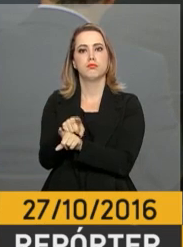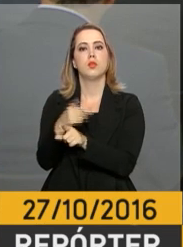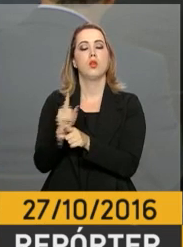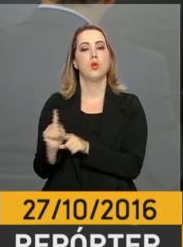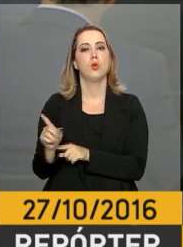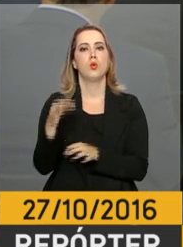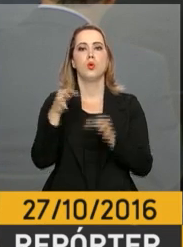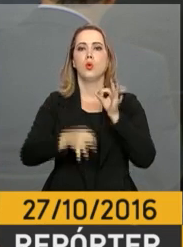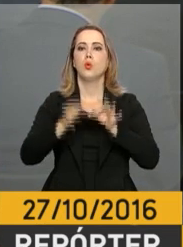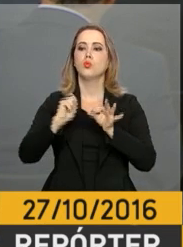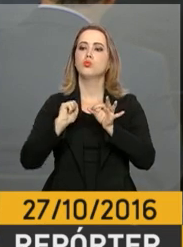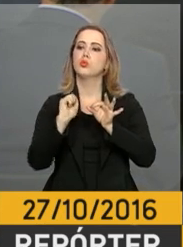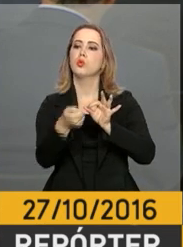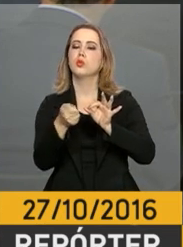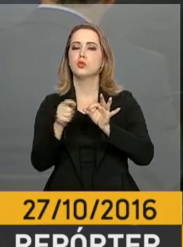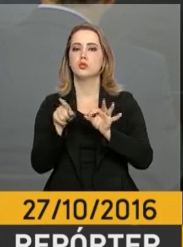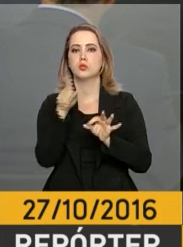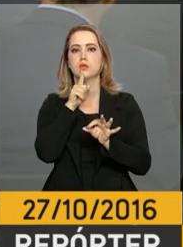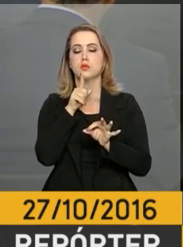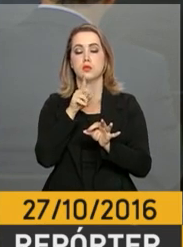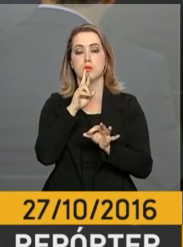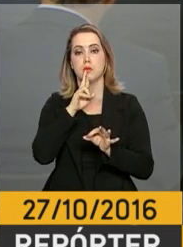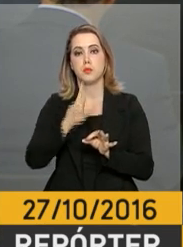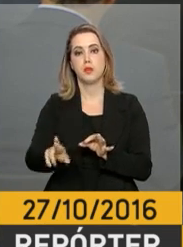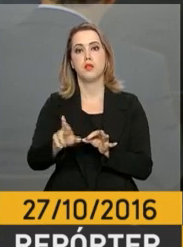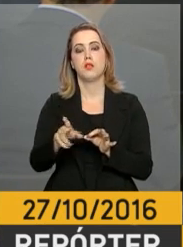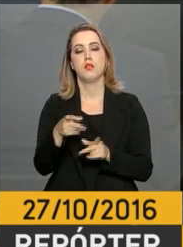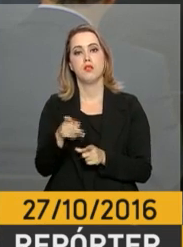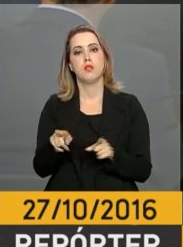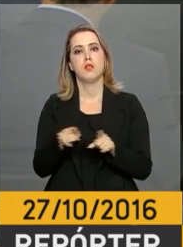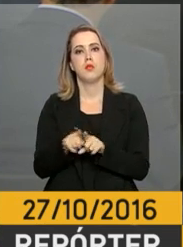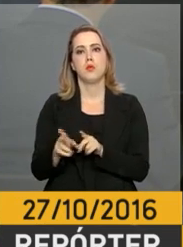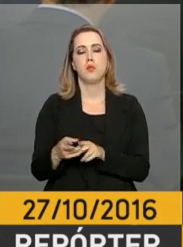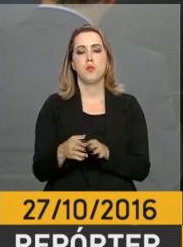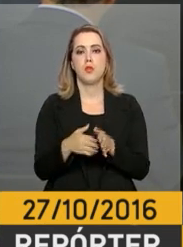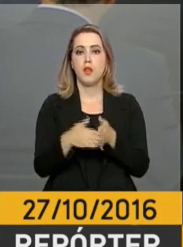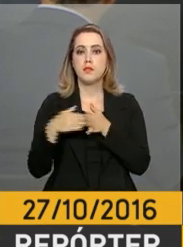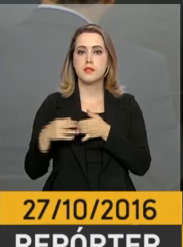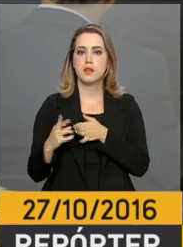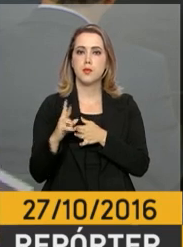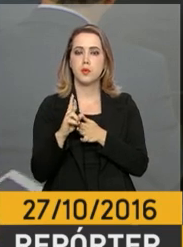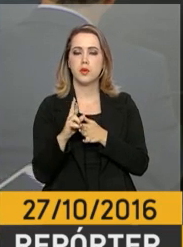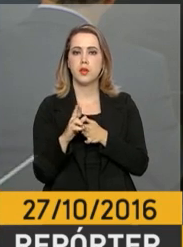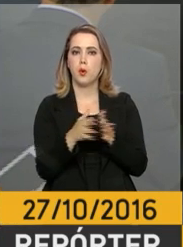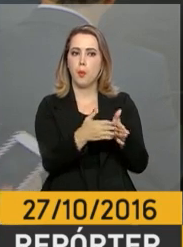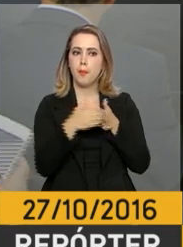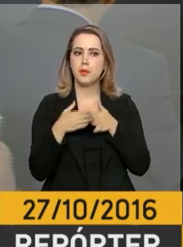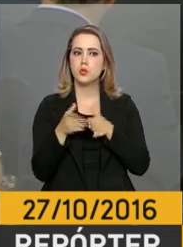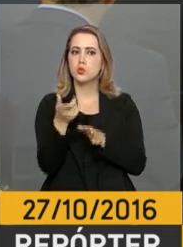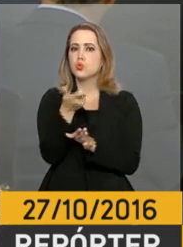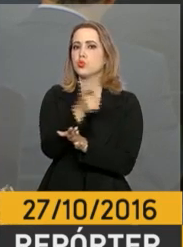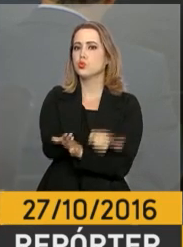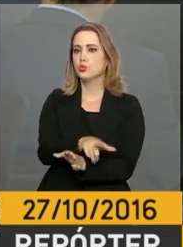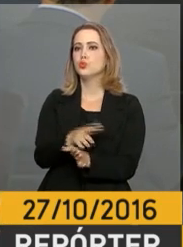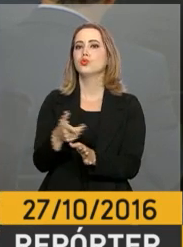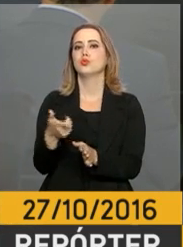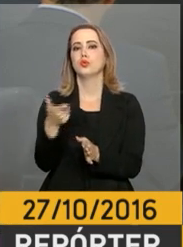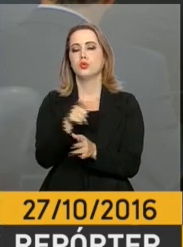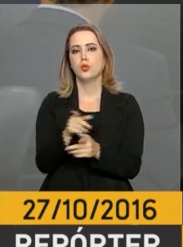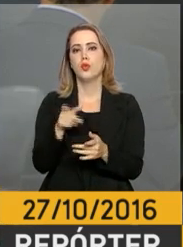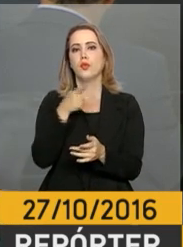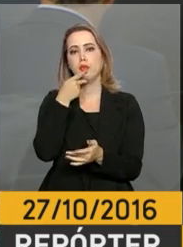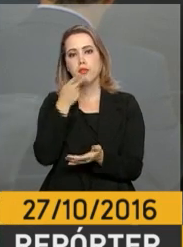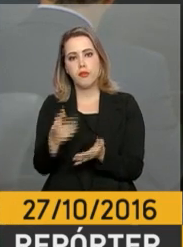decisão profere sua decisão a primeira coisa que ele recebe é um recurso para dizer que a sentença está equivocada e daí